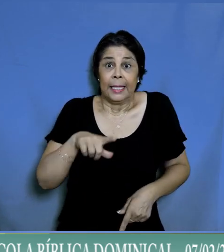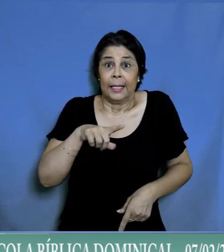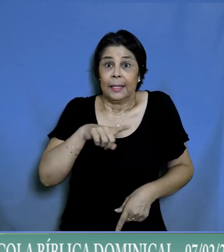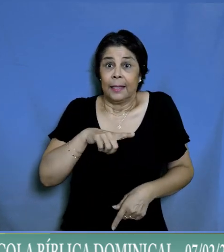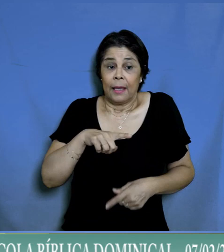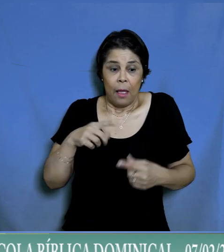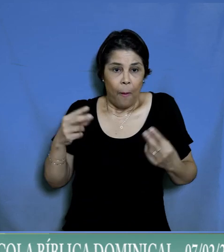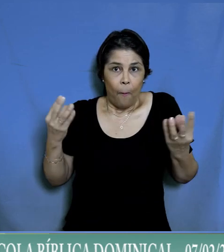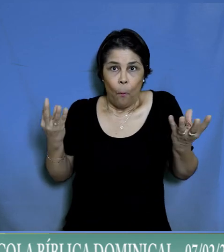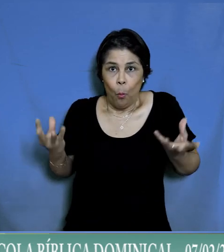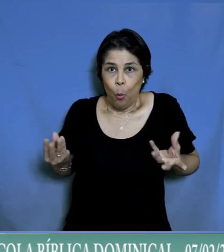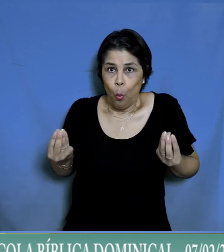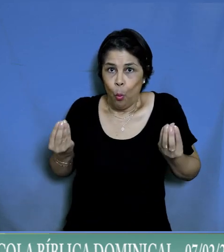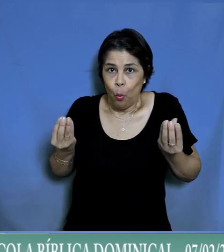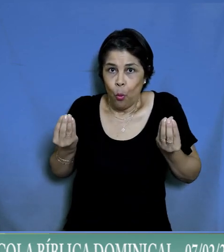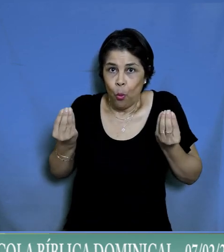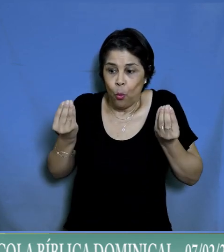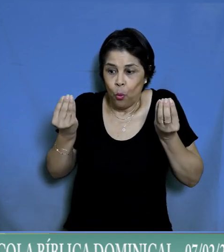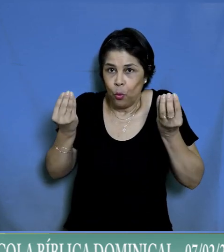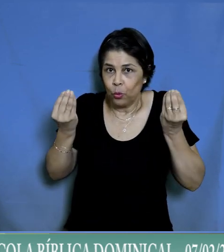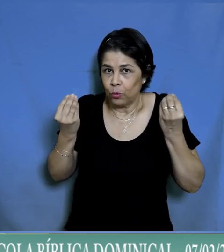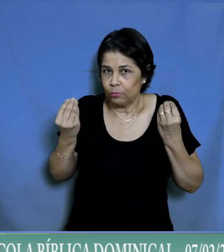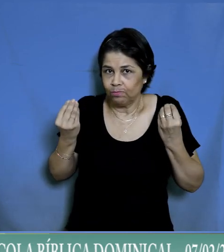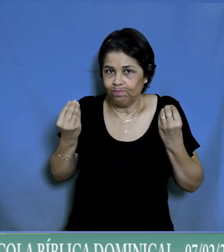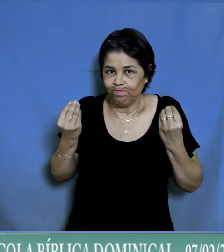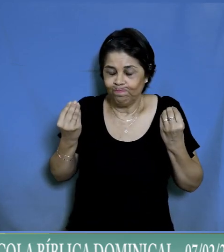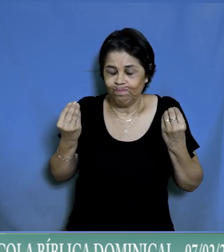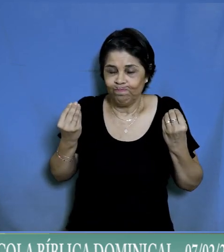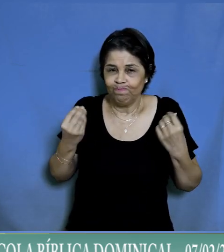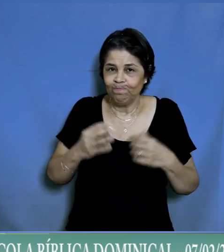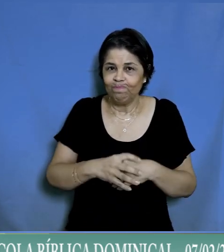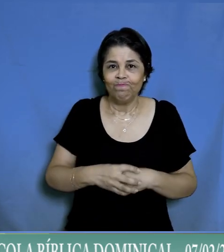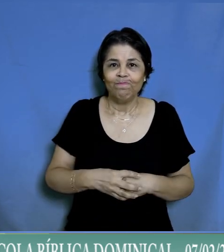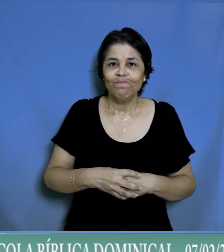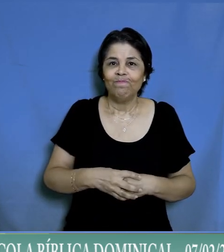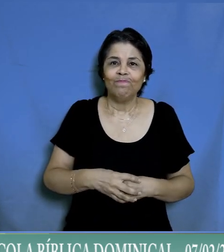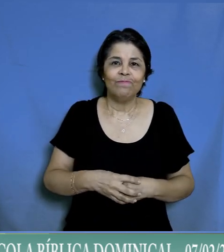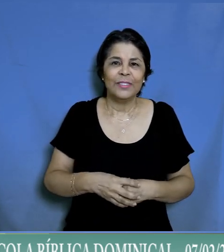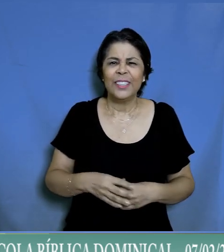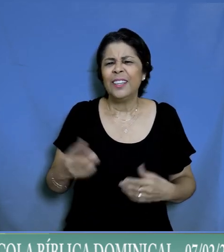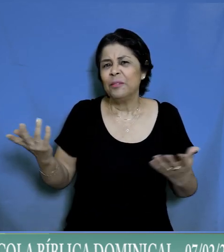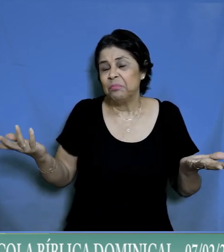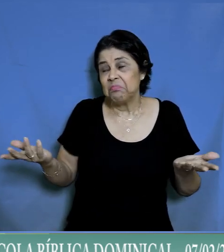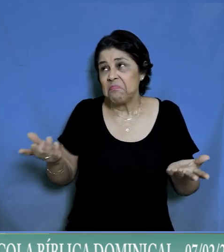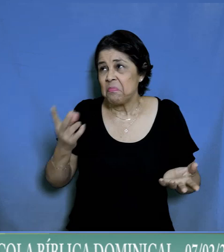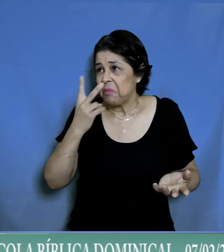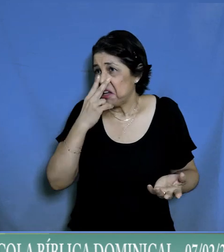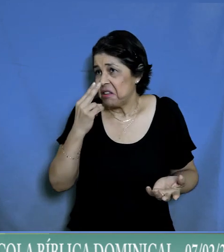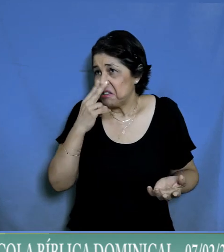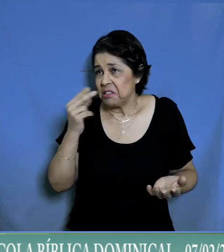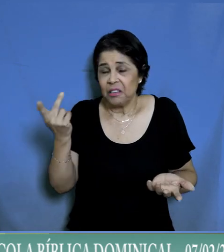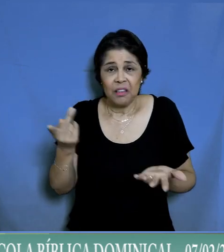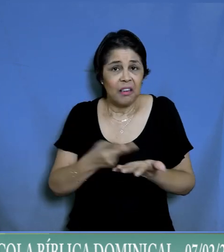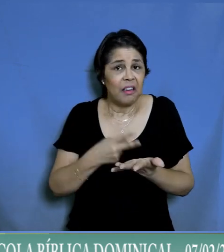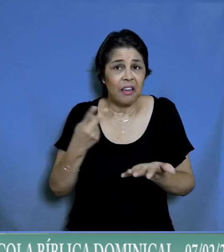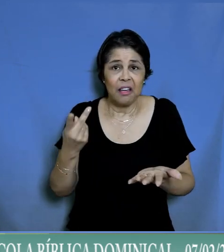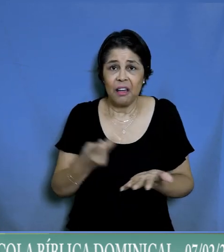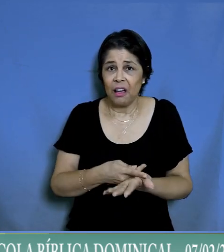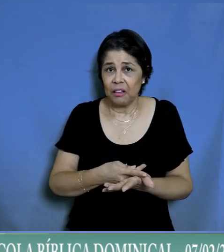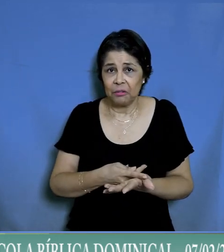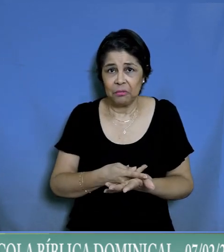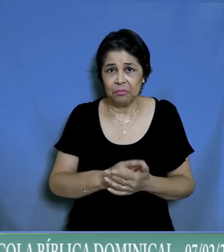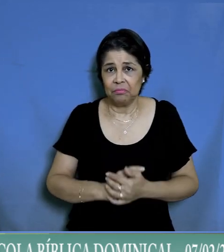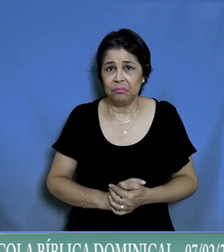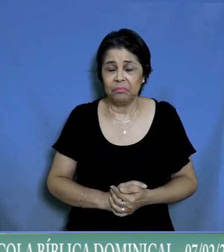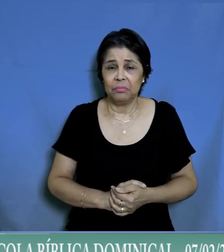Por isso que a sociedade medieval era paupérrima, não sabia ler. O trabalho era mínimo, o trabalho era